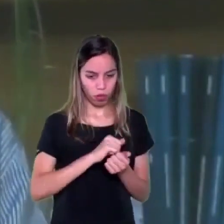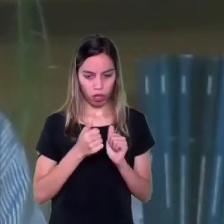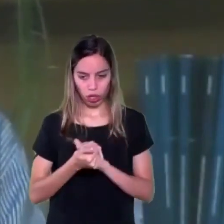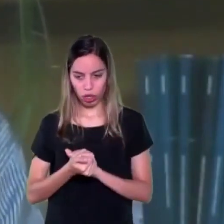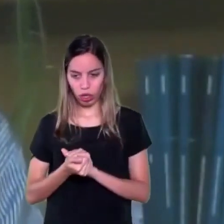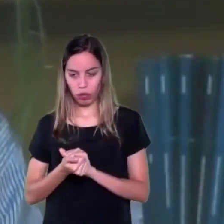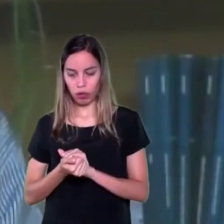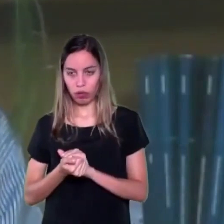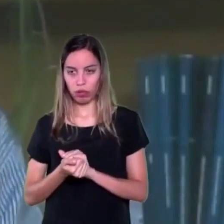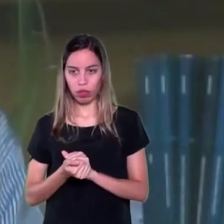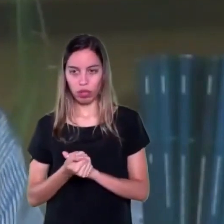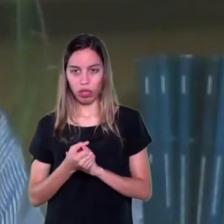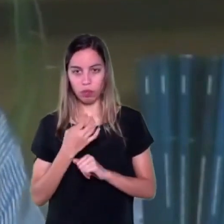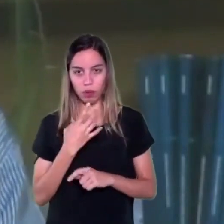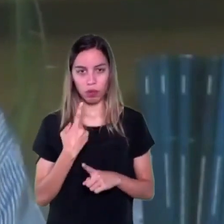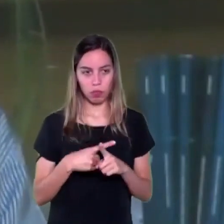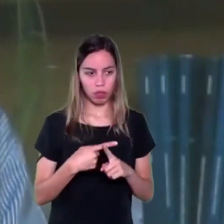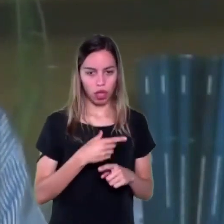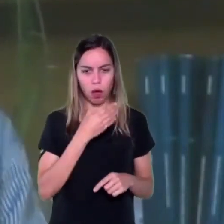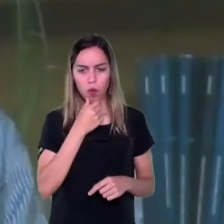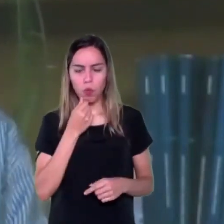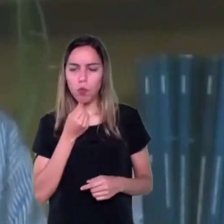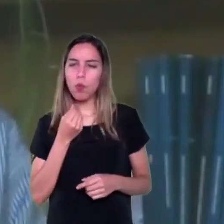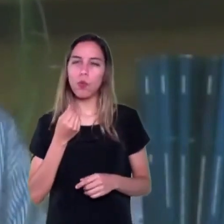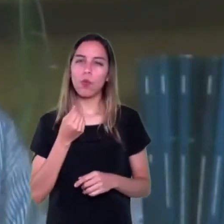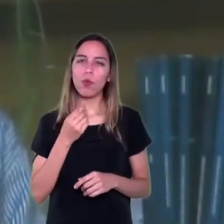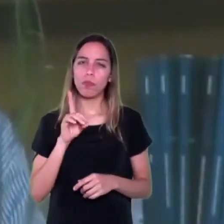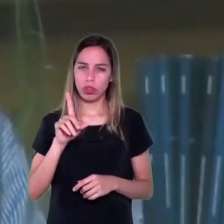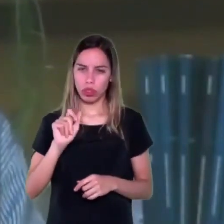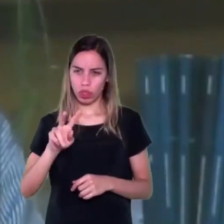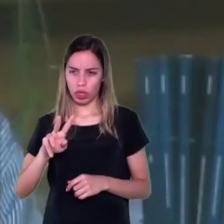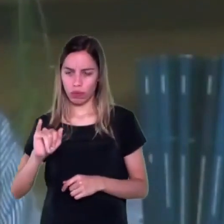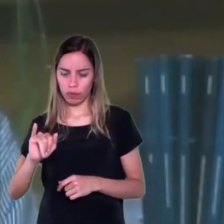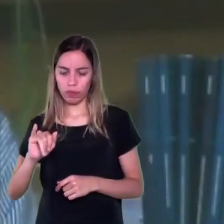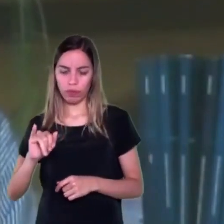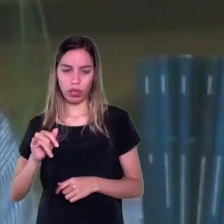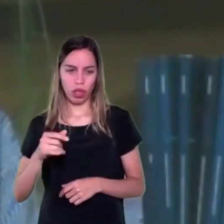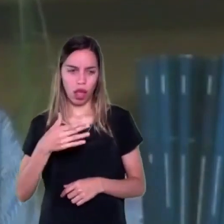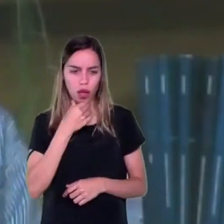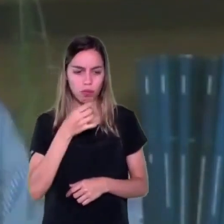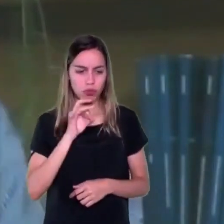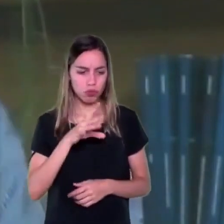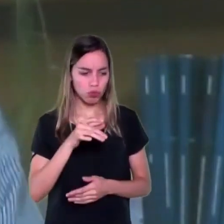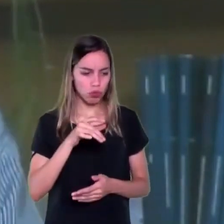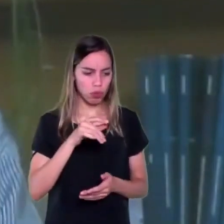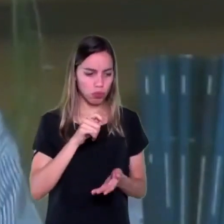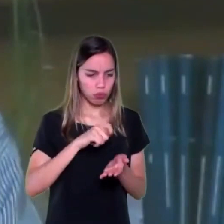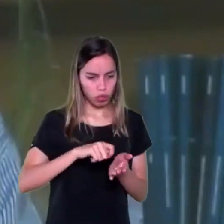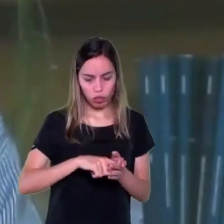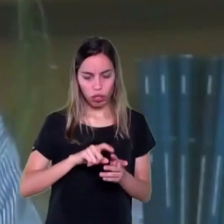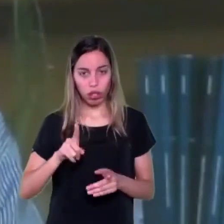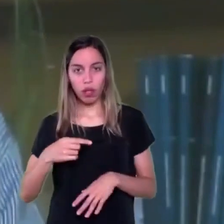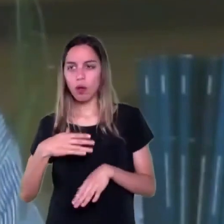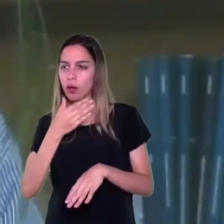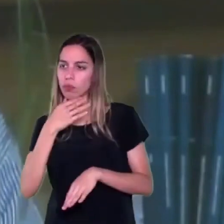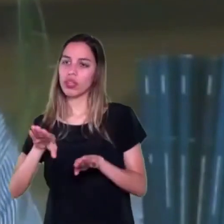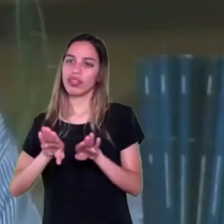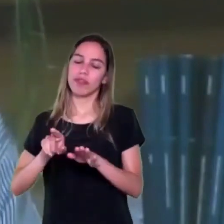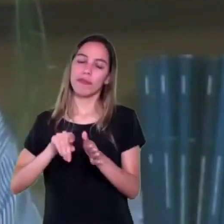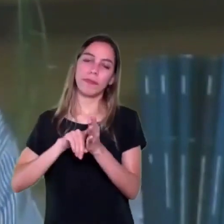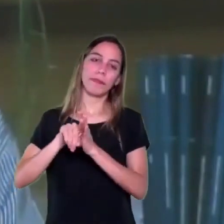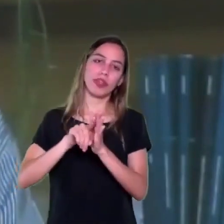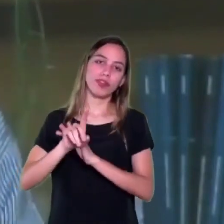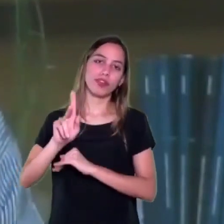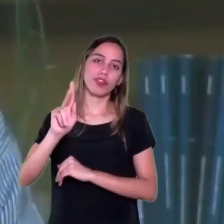de causos, ele era um pesquisador da história e do folclore de Minas